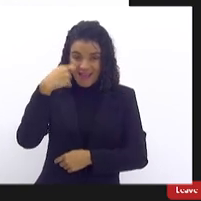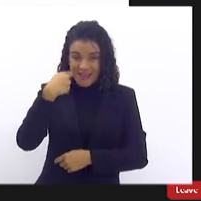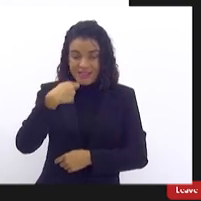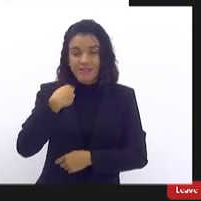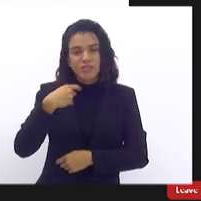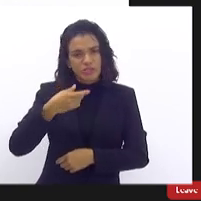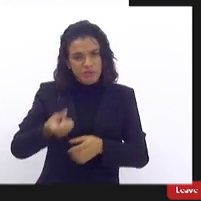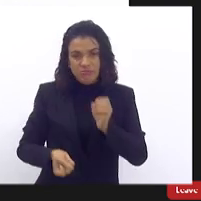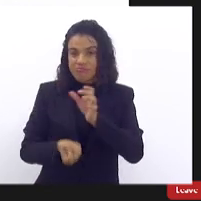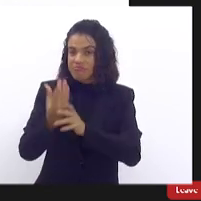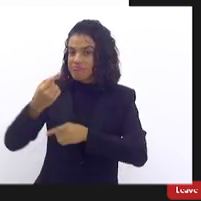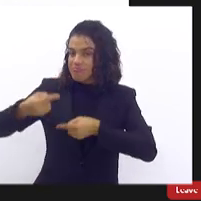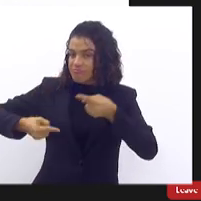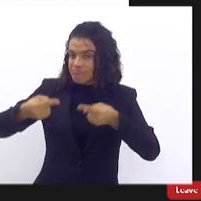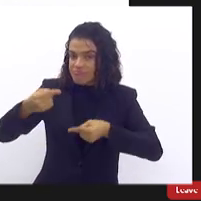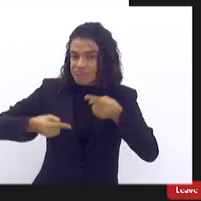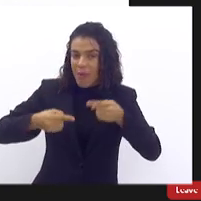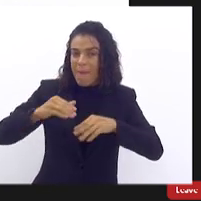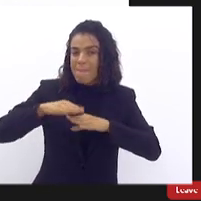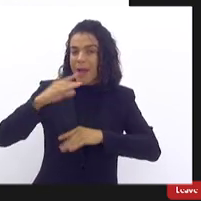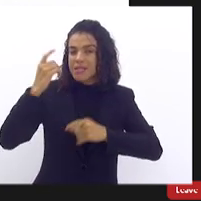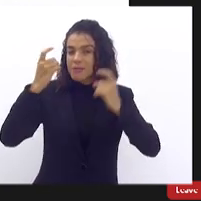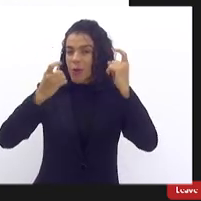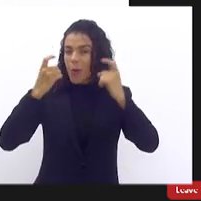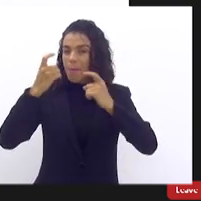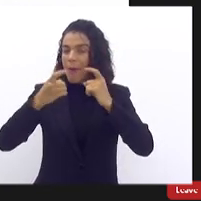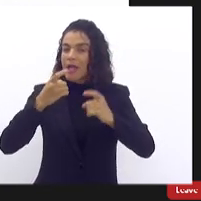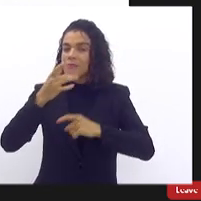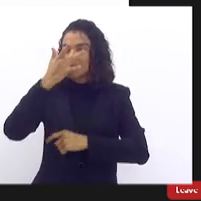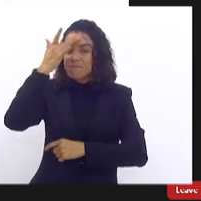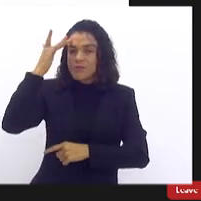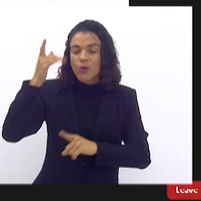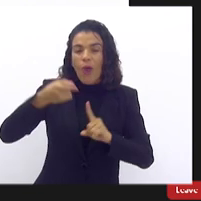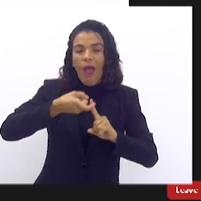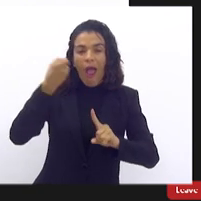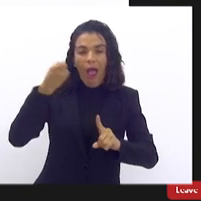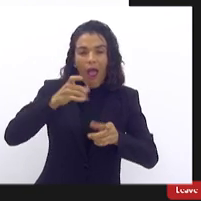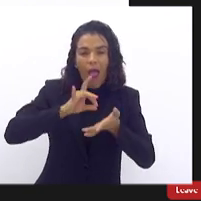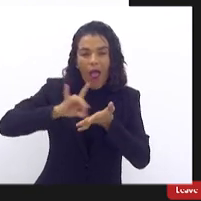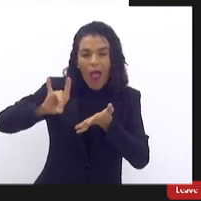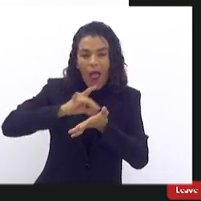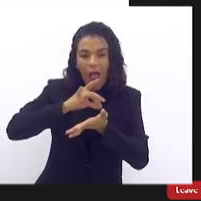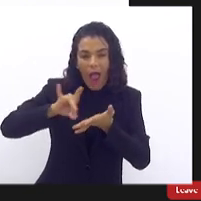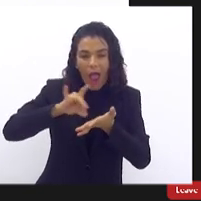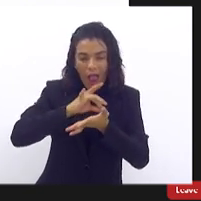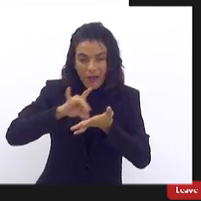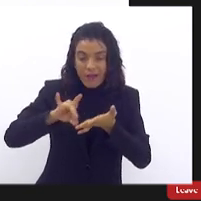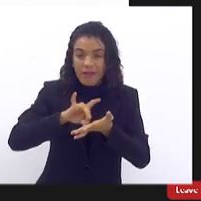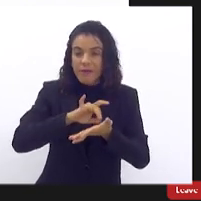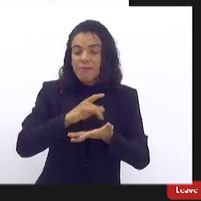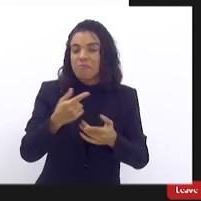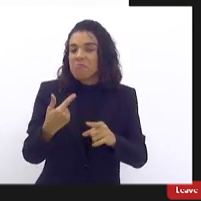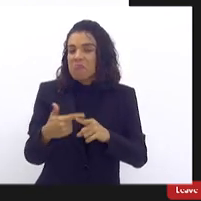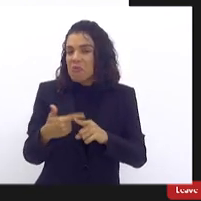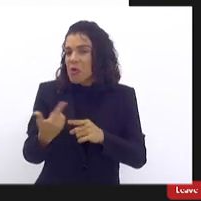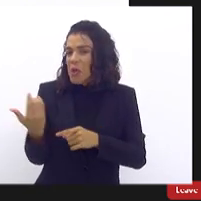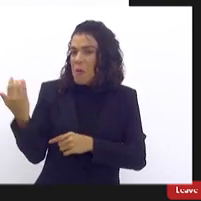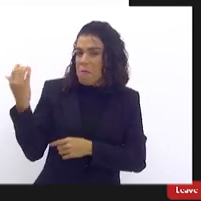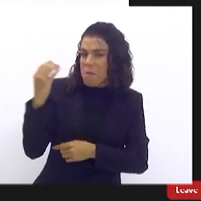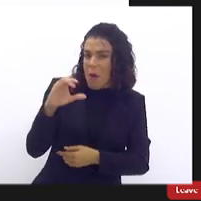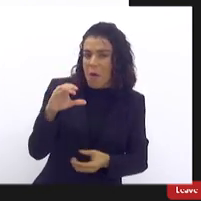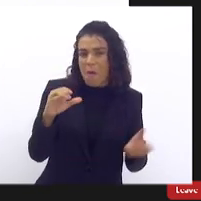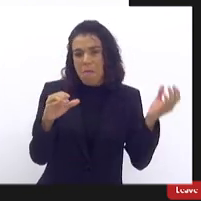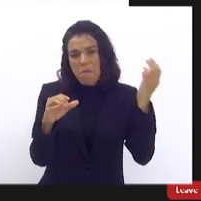muito um debate que se preocupava mais com os ataques dos hackers de uma forma geral do que por quê, né, que aquelas fotos estavam levantando